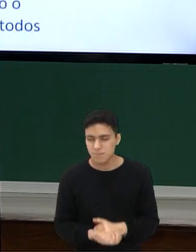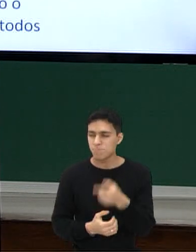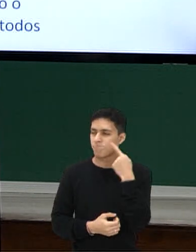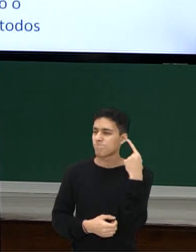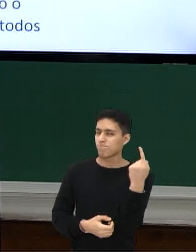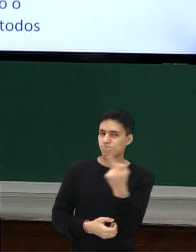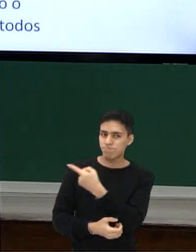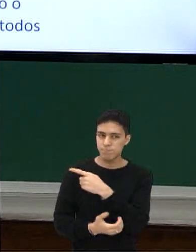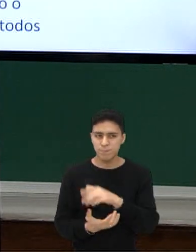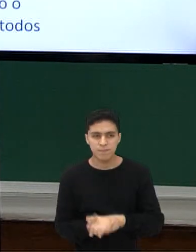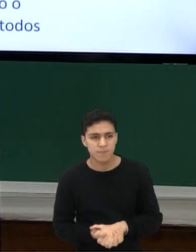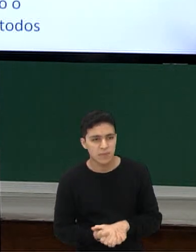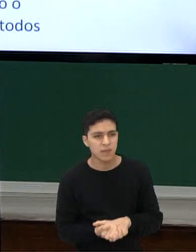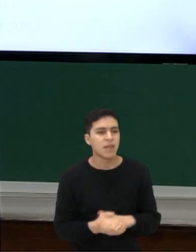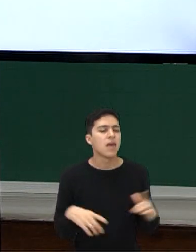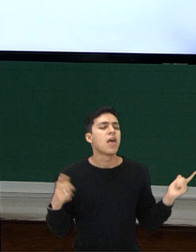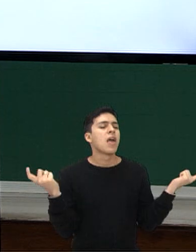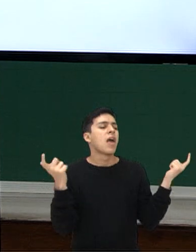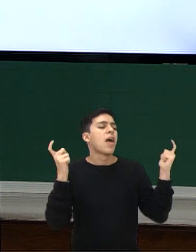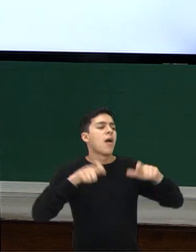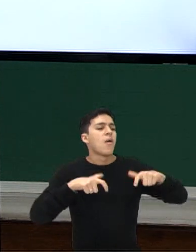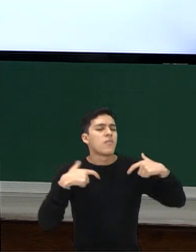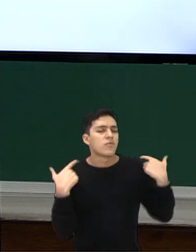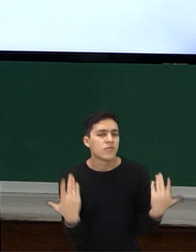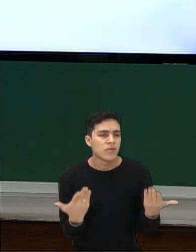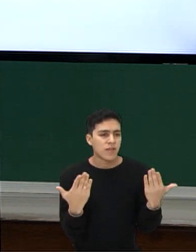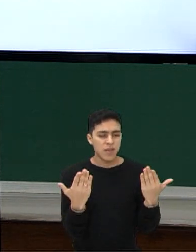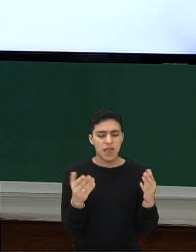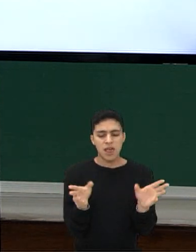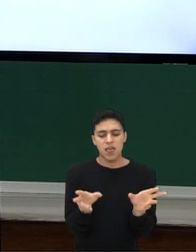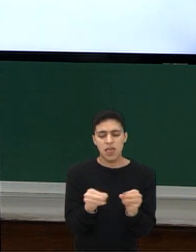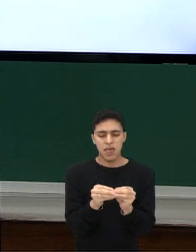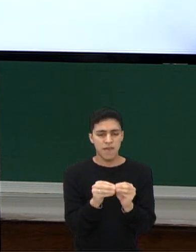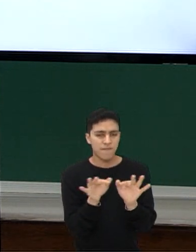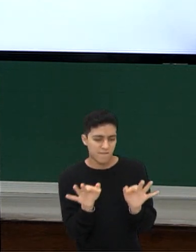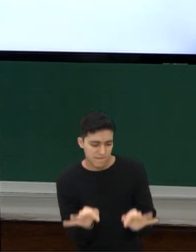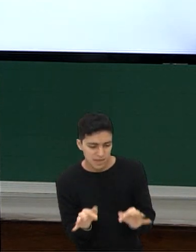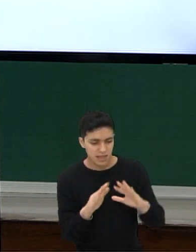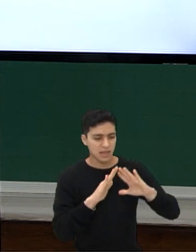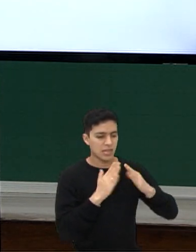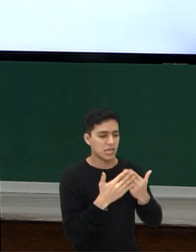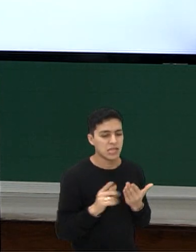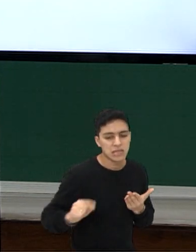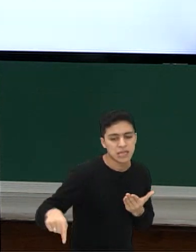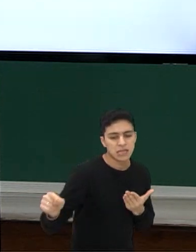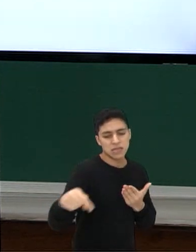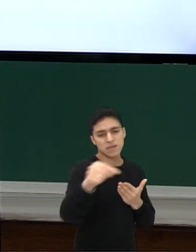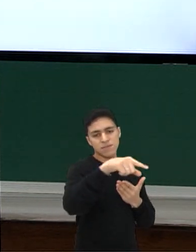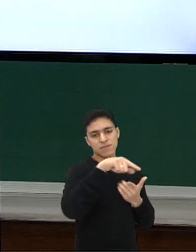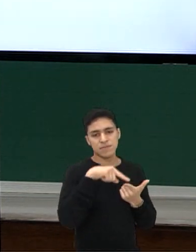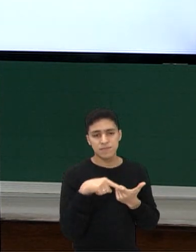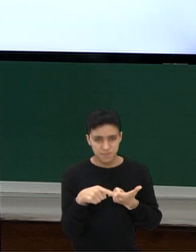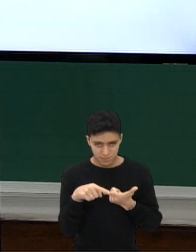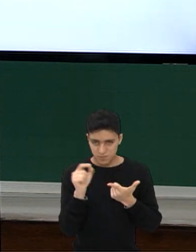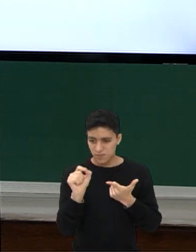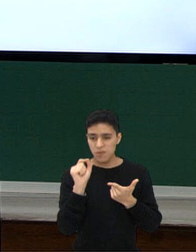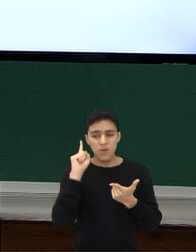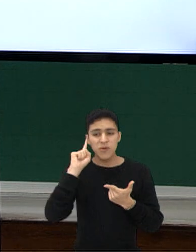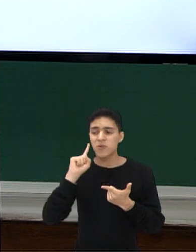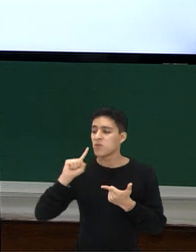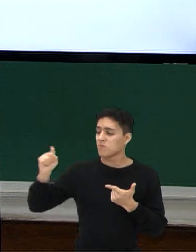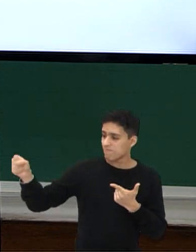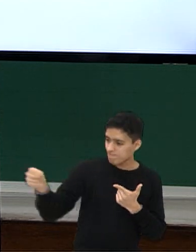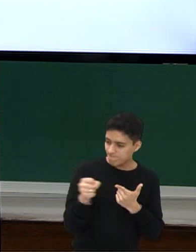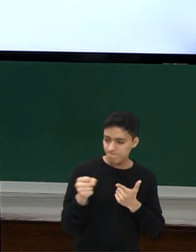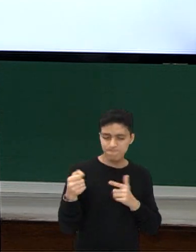Repararam? E onde vai ser feito isso? Está lá no final. Onde? Nas escolas, tá? Tornando os surdos membros